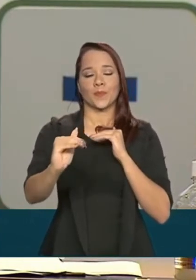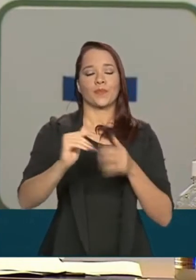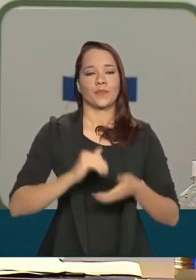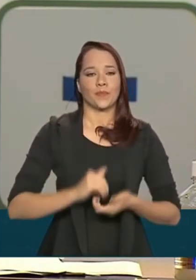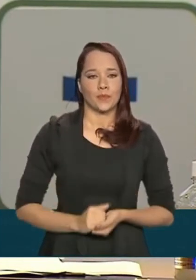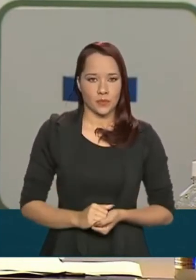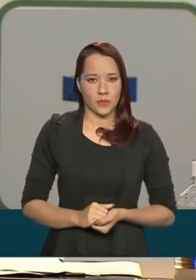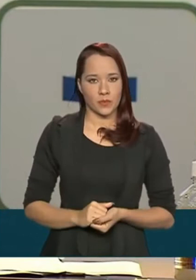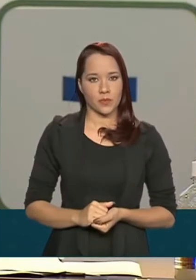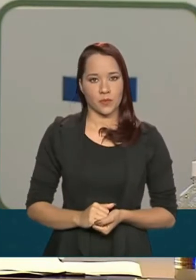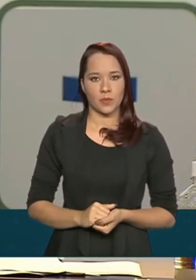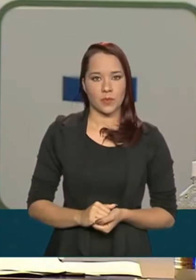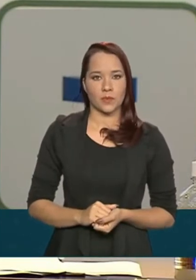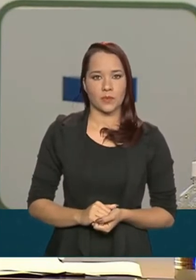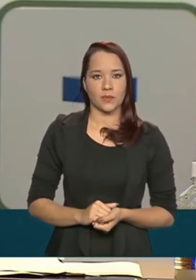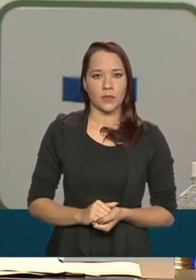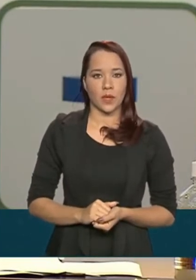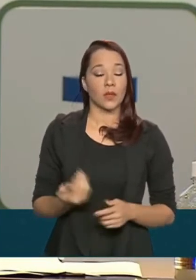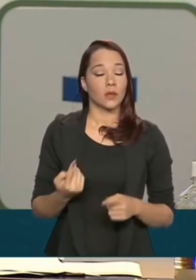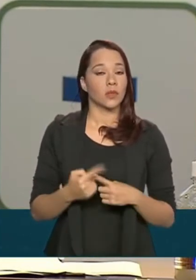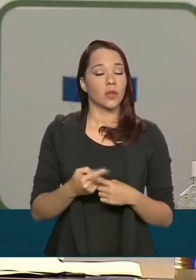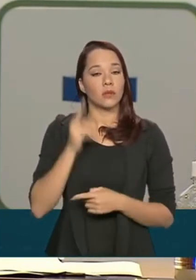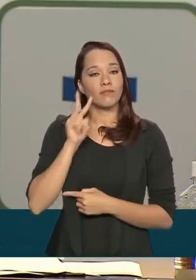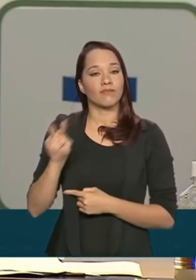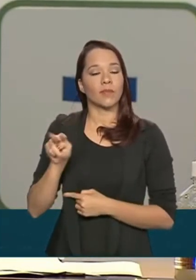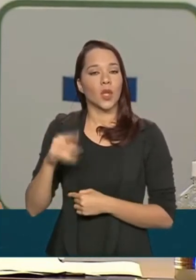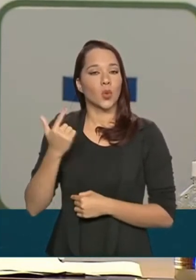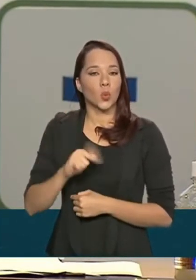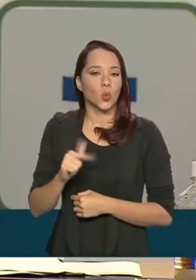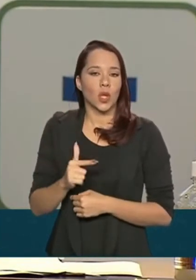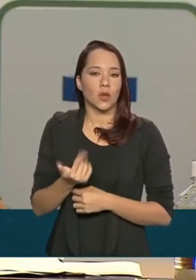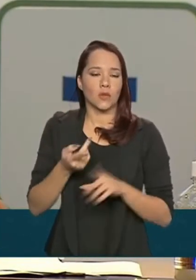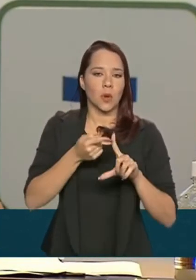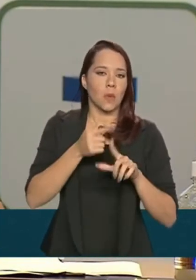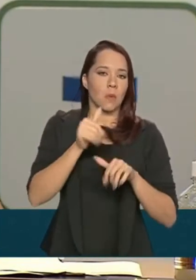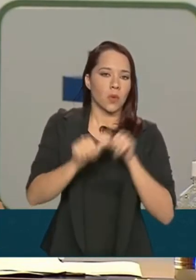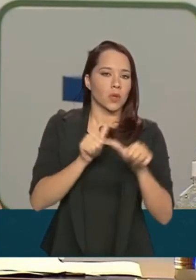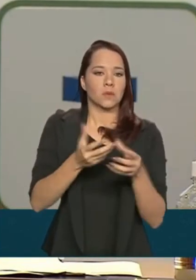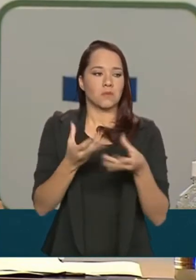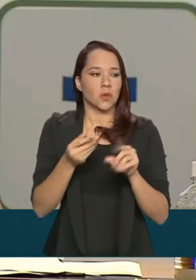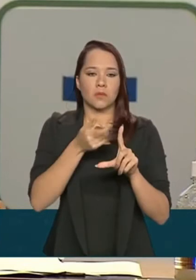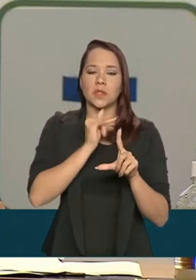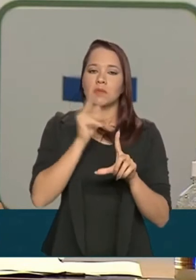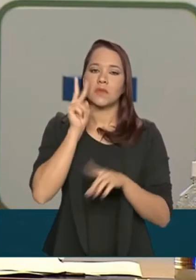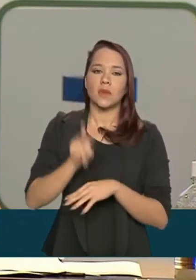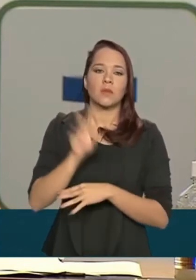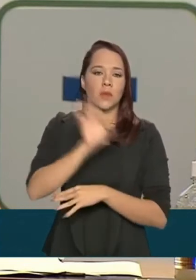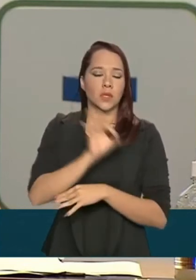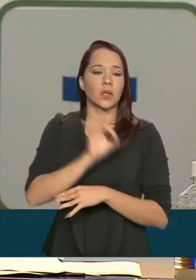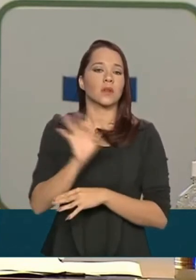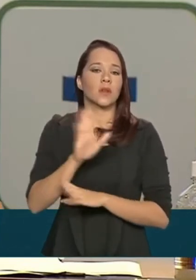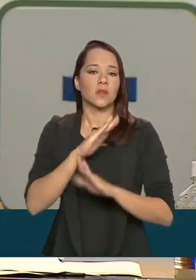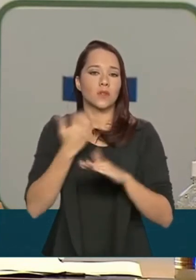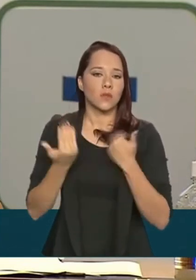de óbitos, né? Porque você verifica que não houve muita variação quando você olha, por exemplo, a média diária